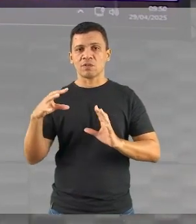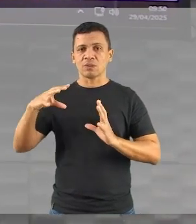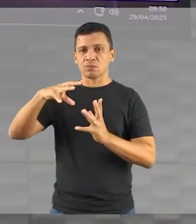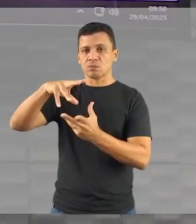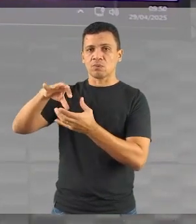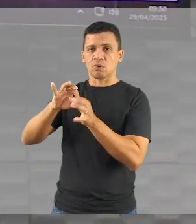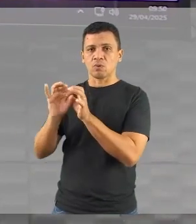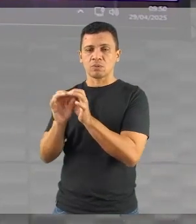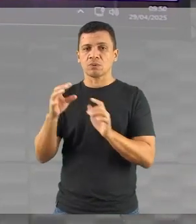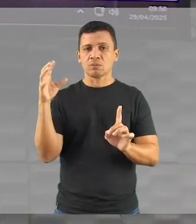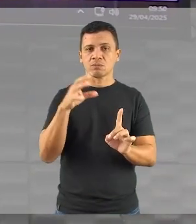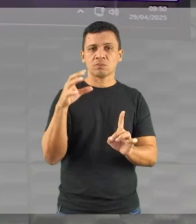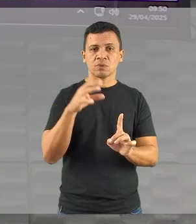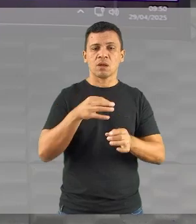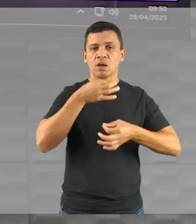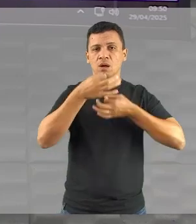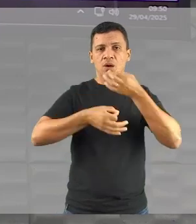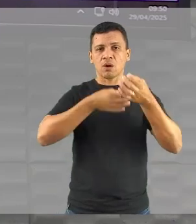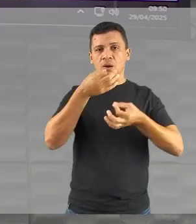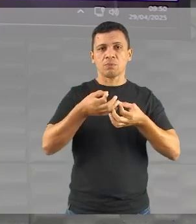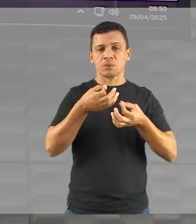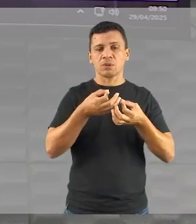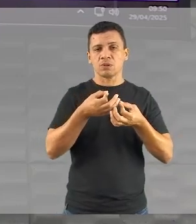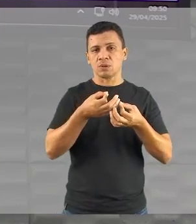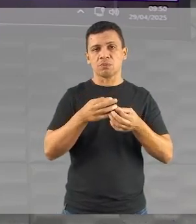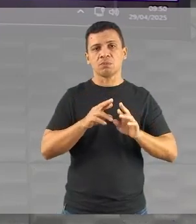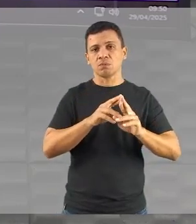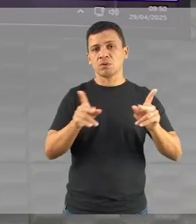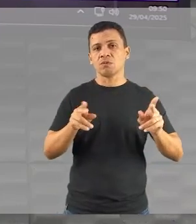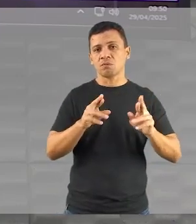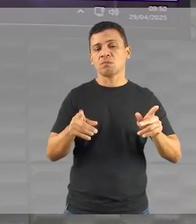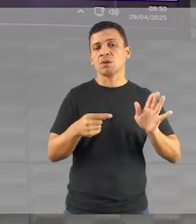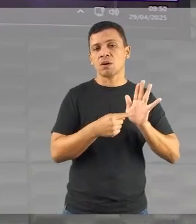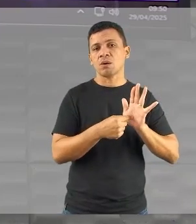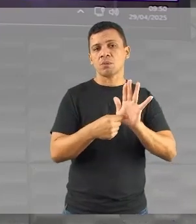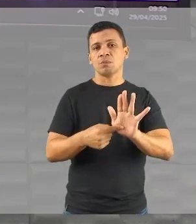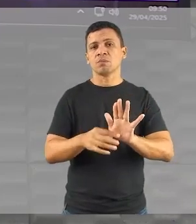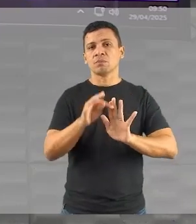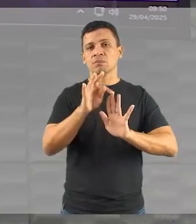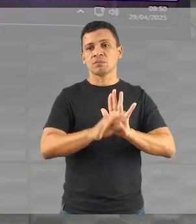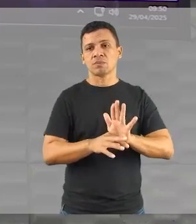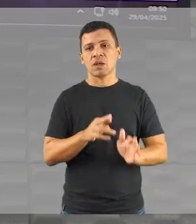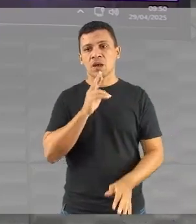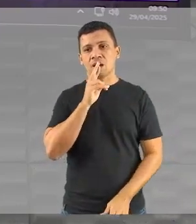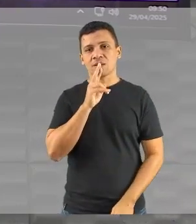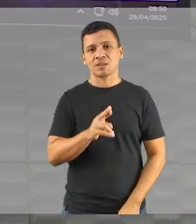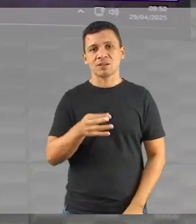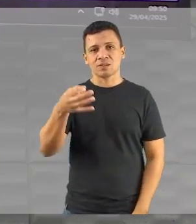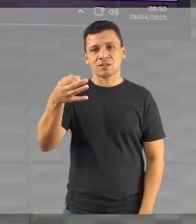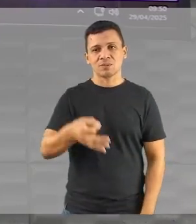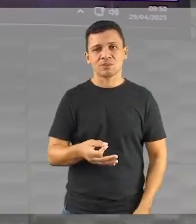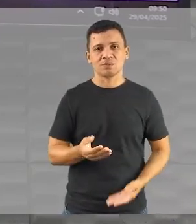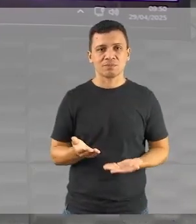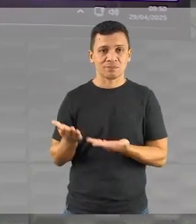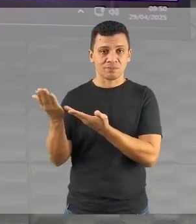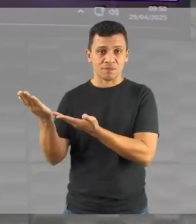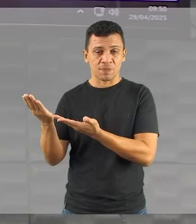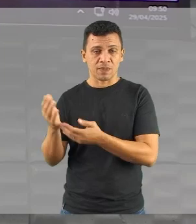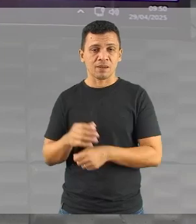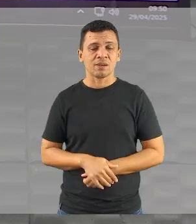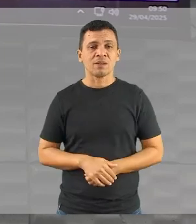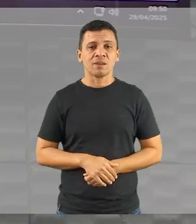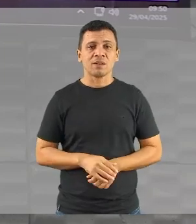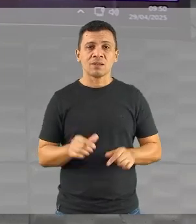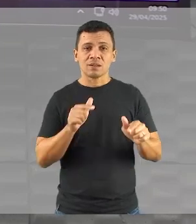os argumentos contrários expostos no texto. E esse é o nosso gabarito. E aí, só para a gente poder entender, quando a gente